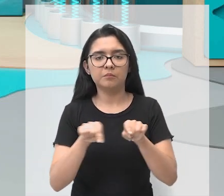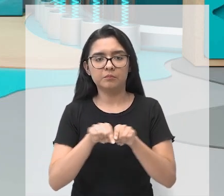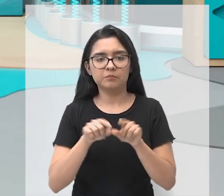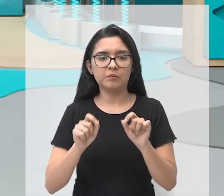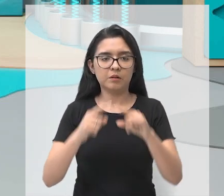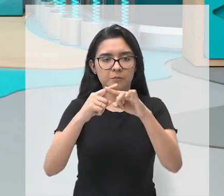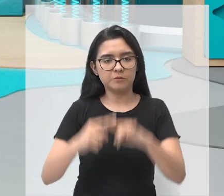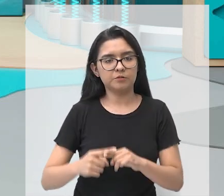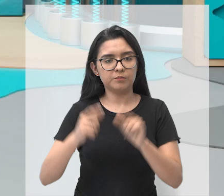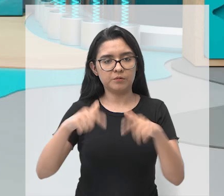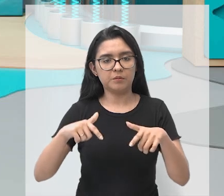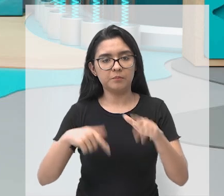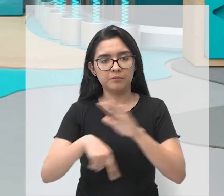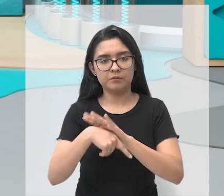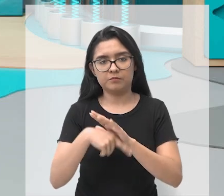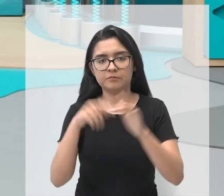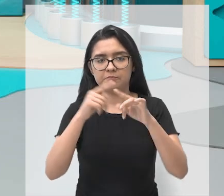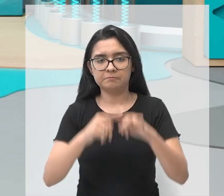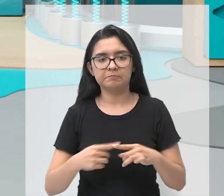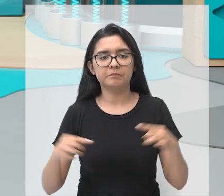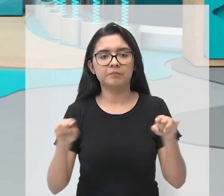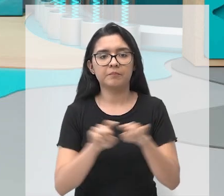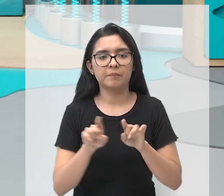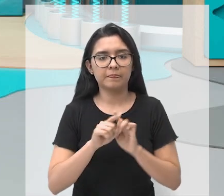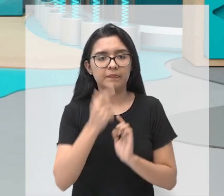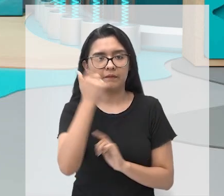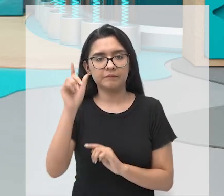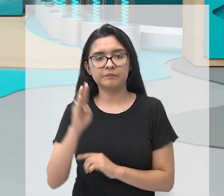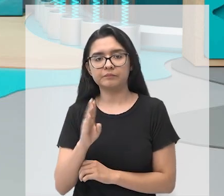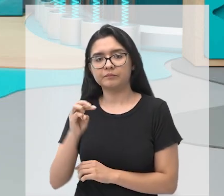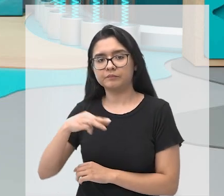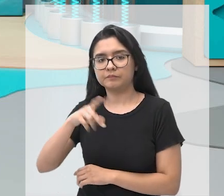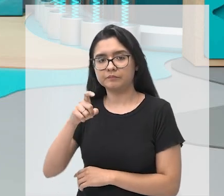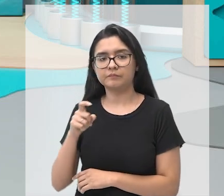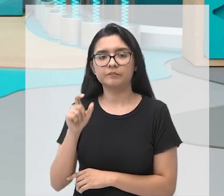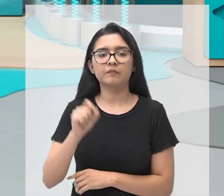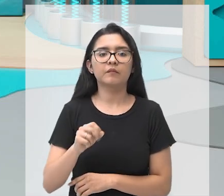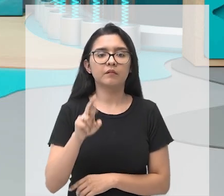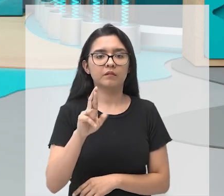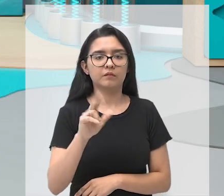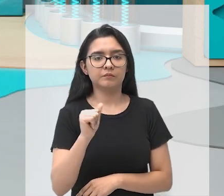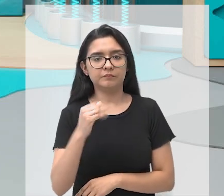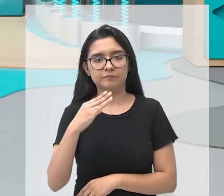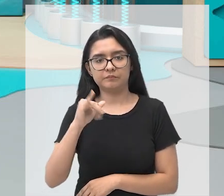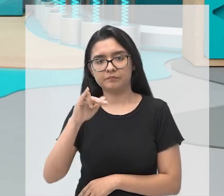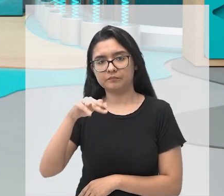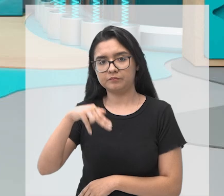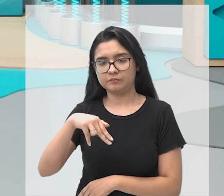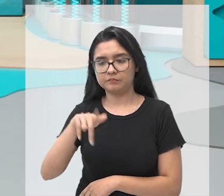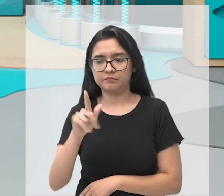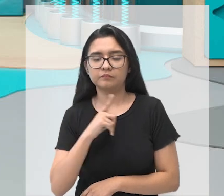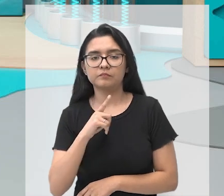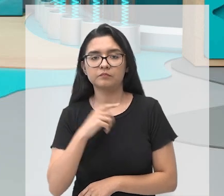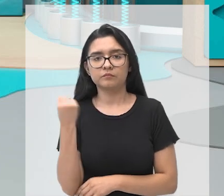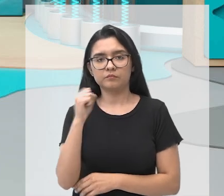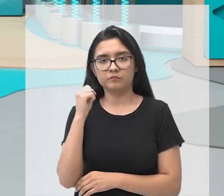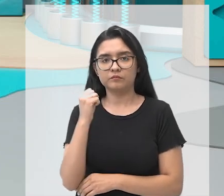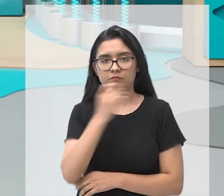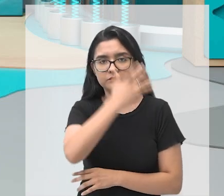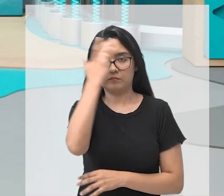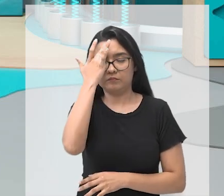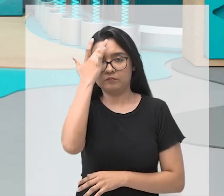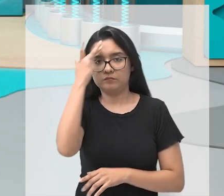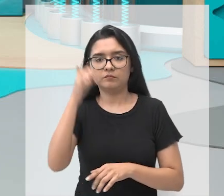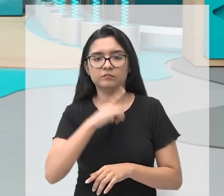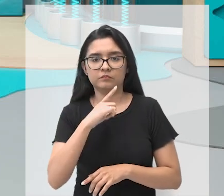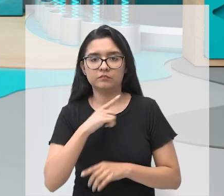pela competição. A gente vai ter ainda outra visão do ciclismo BMX, que vai ser o racing, que é uma corrida com 8 ciclistas